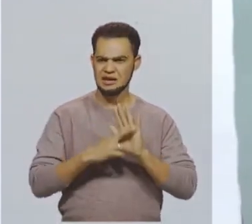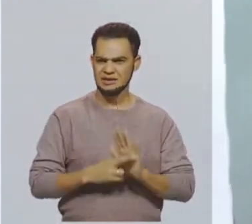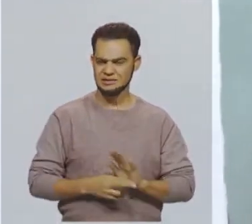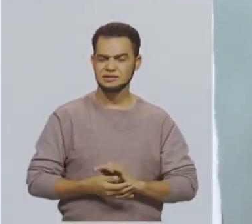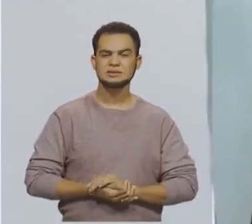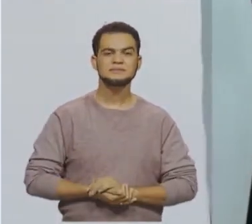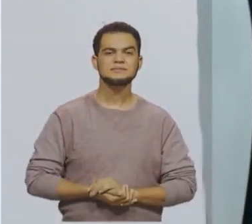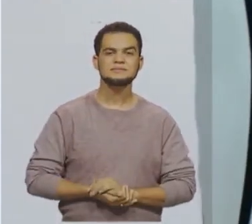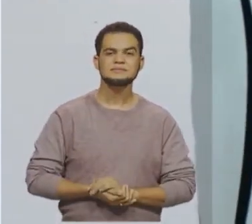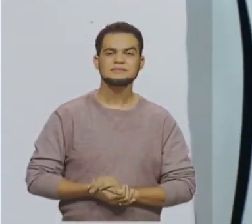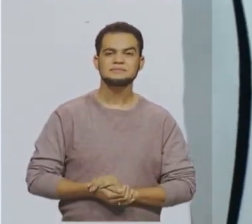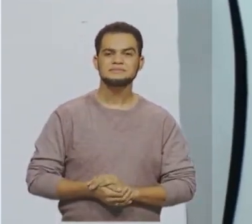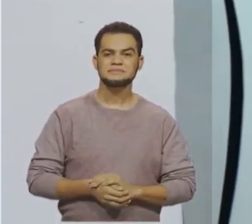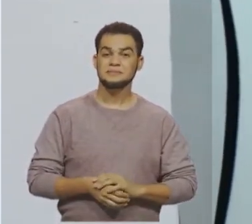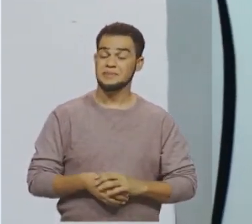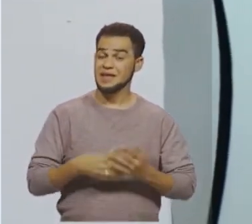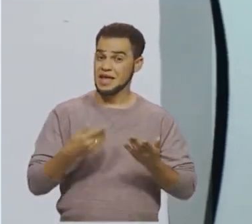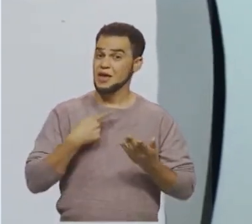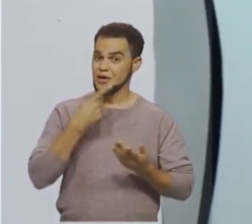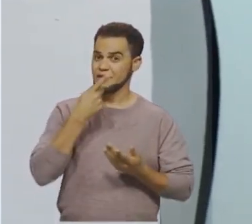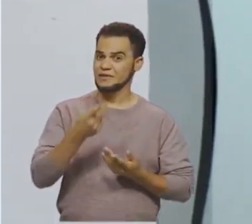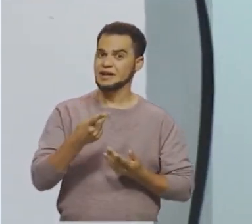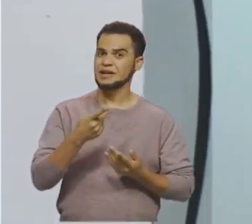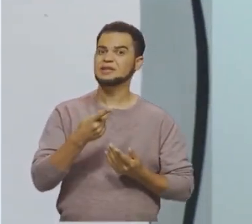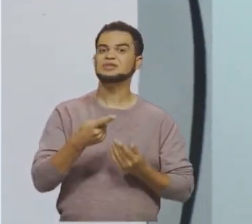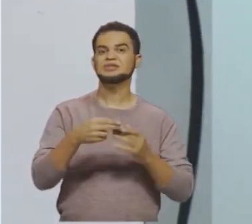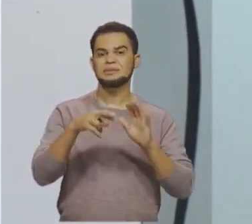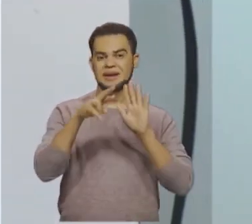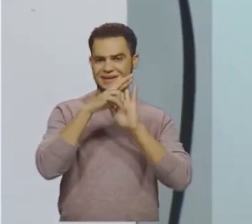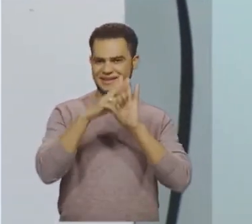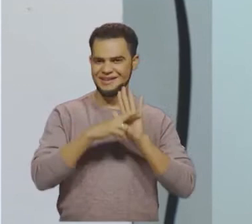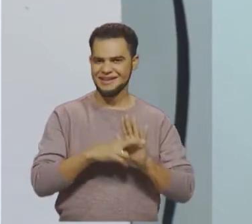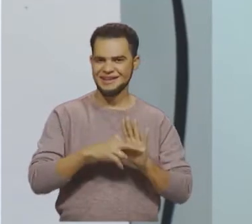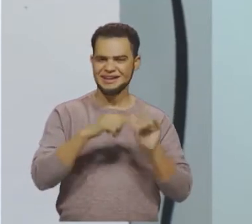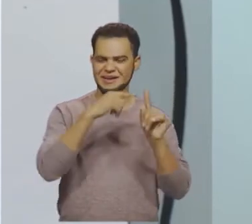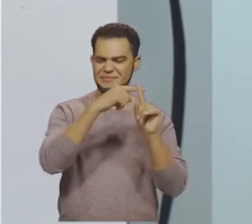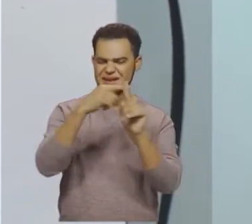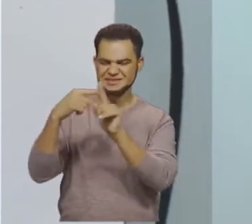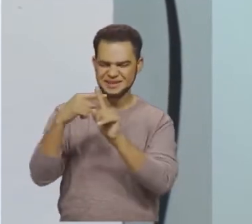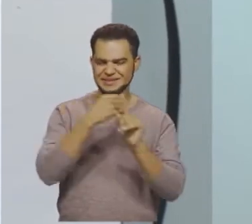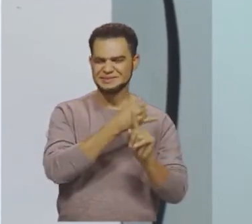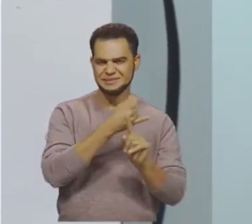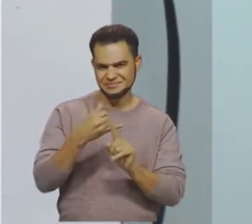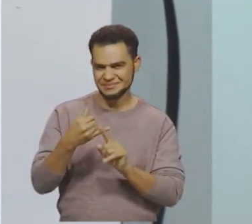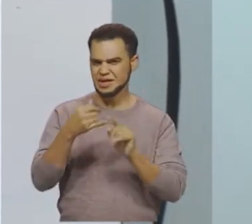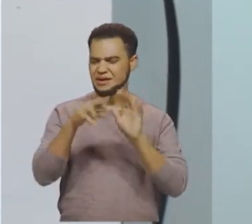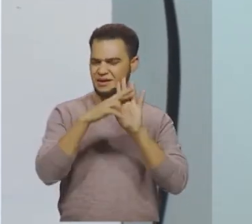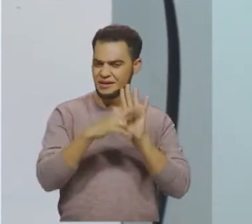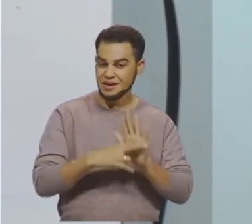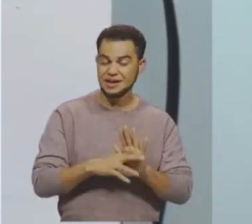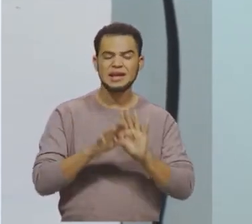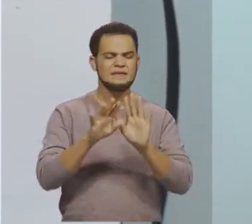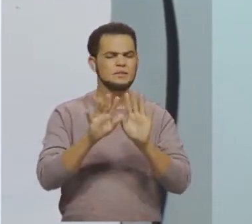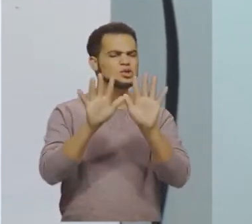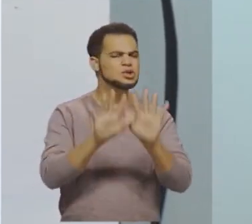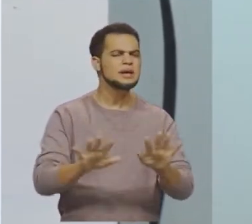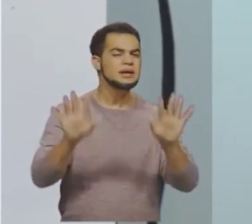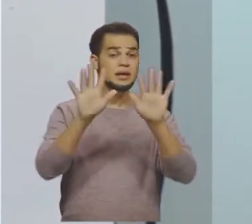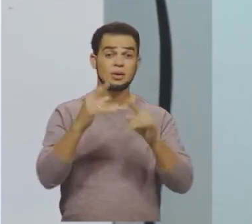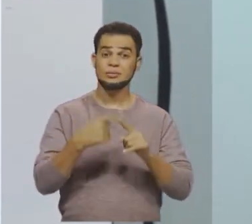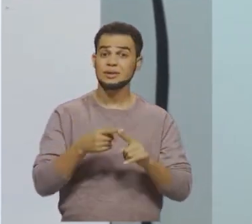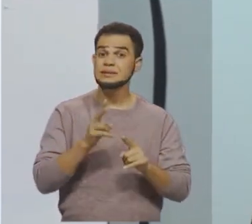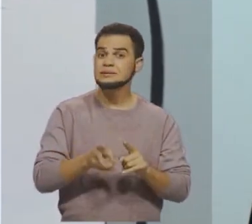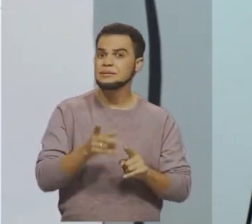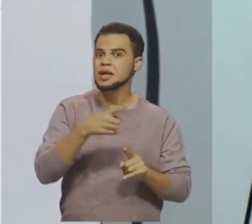A gente falou algumas coisas sobre regra de sinais, mas trabalhando com equação, não é? Mas vamos pegar de forma geral, a gente erra muito isso. Vamos pegar aqui